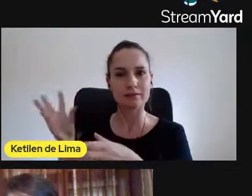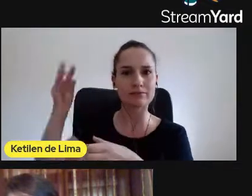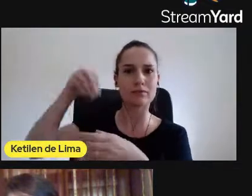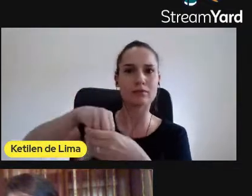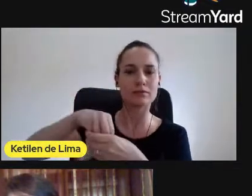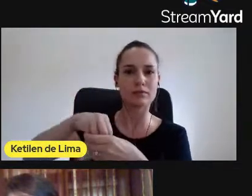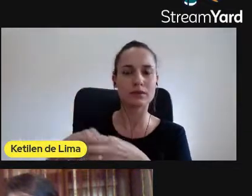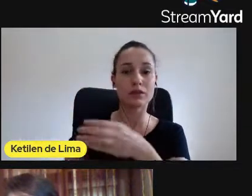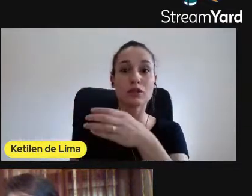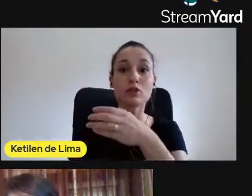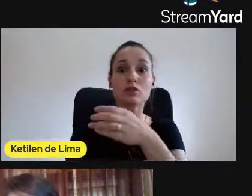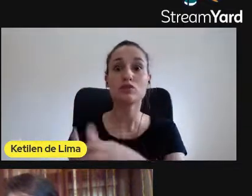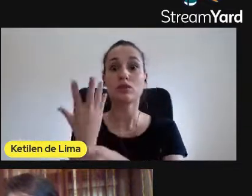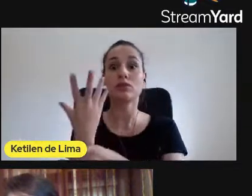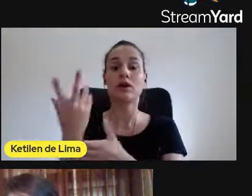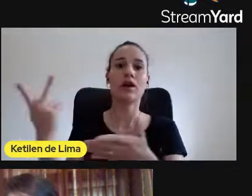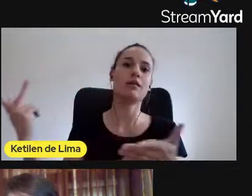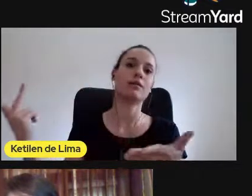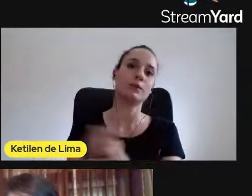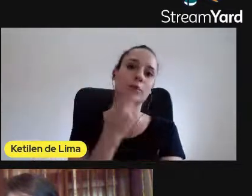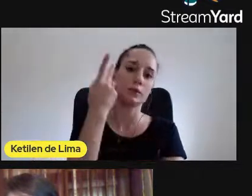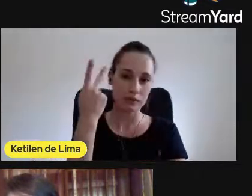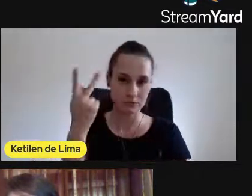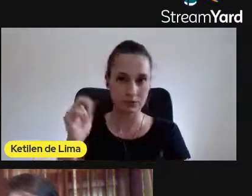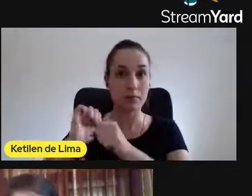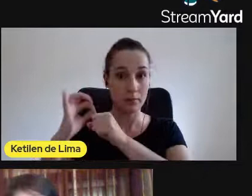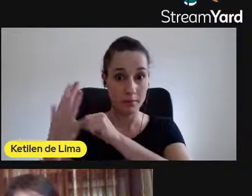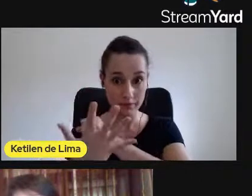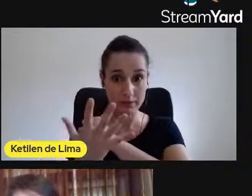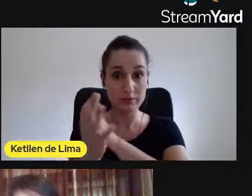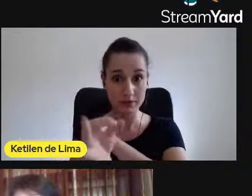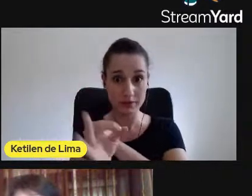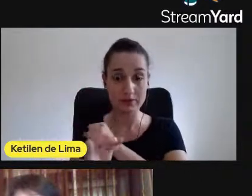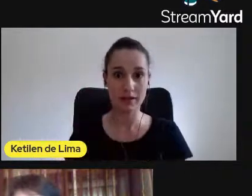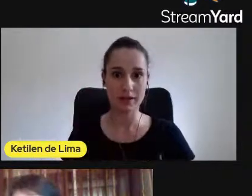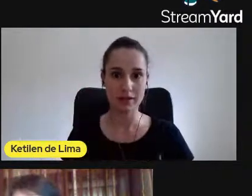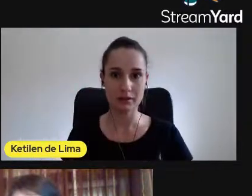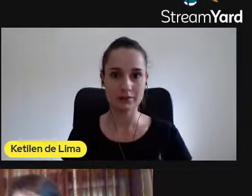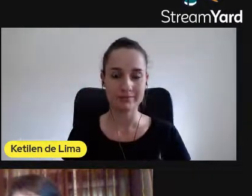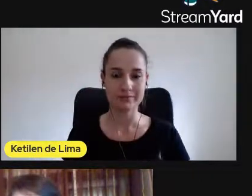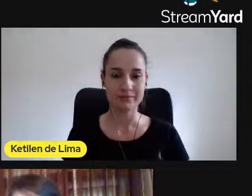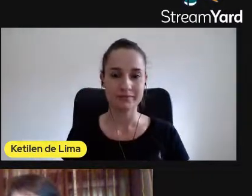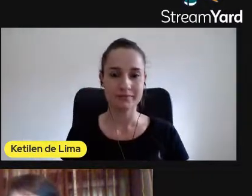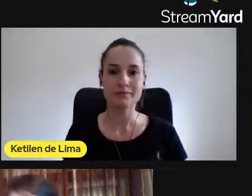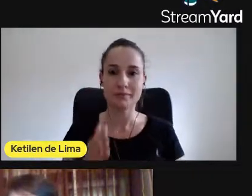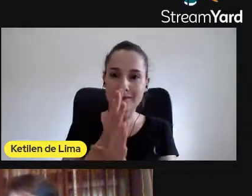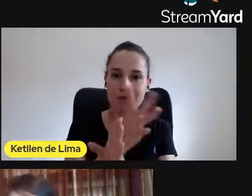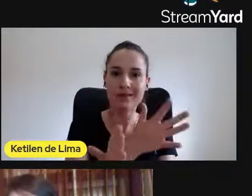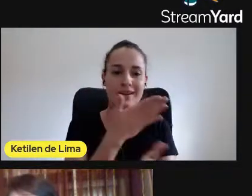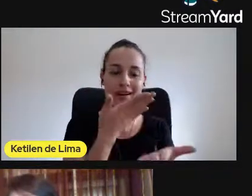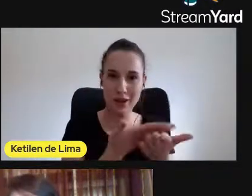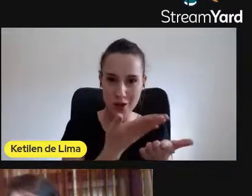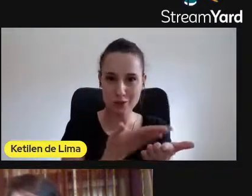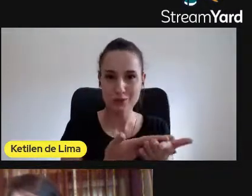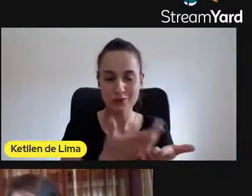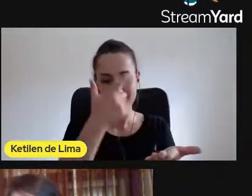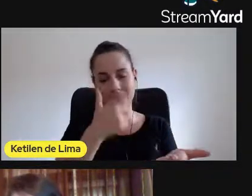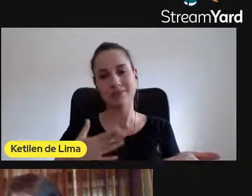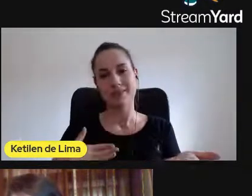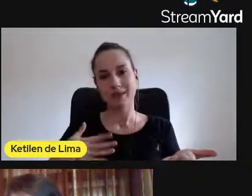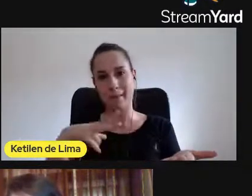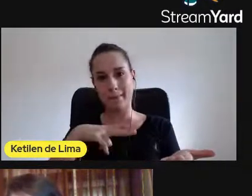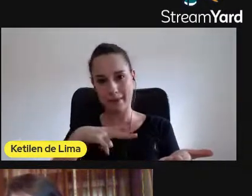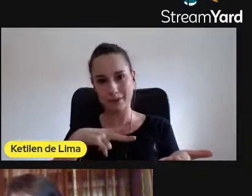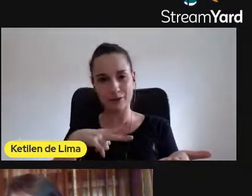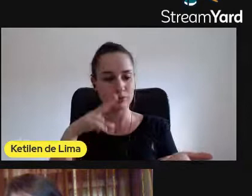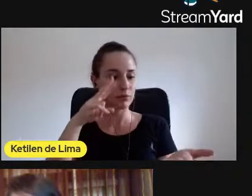E tudo que vem junto com ela, né? E eu tenho uma prática, assim, como leitora, de sempre querer entender o que aquele livro